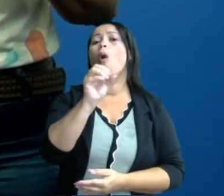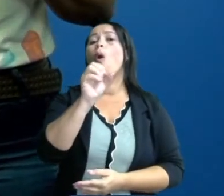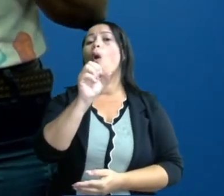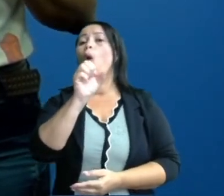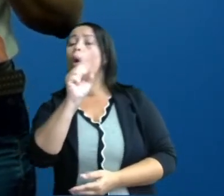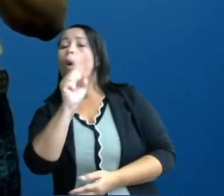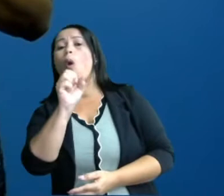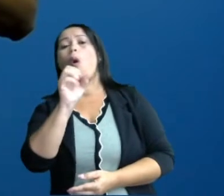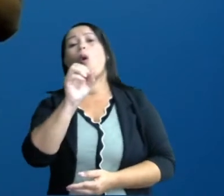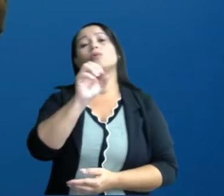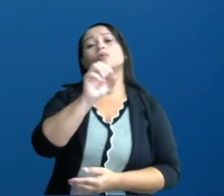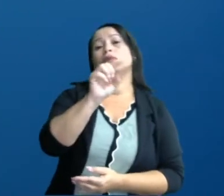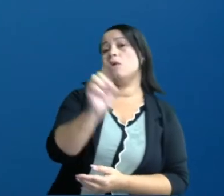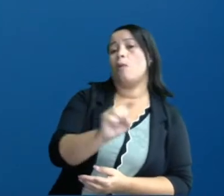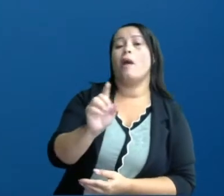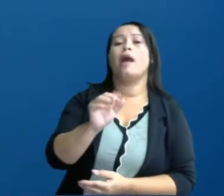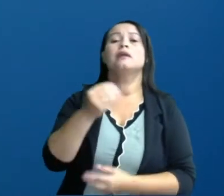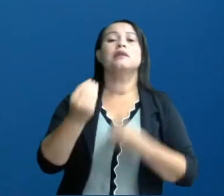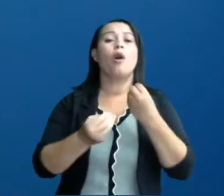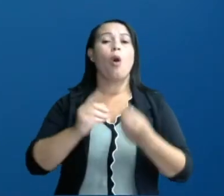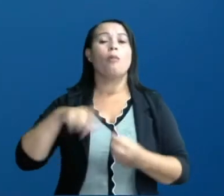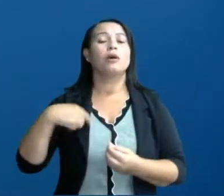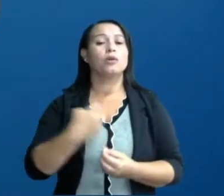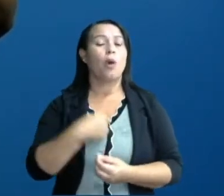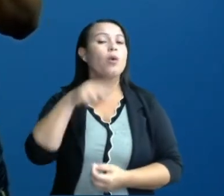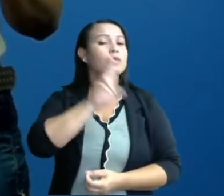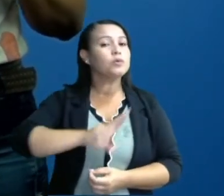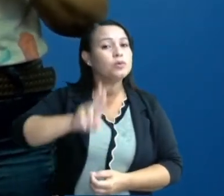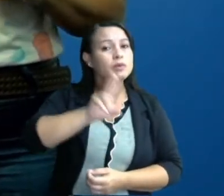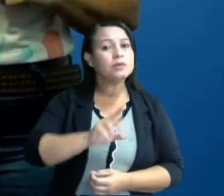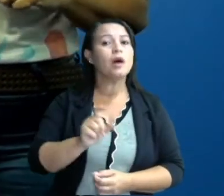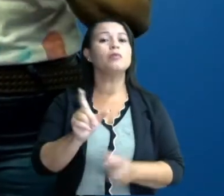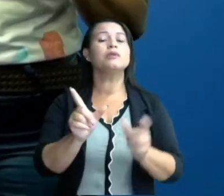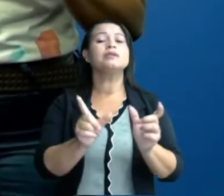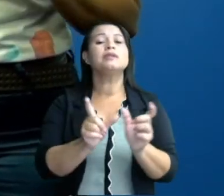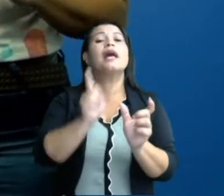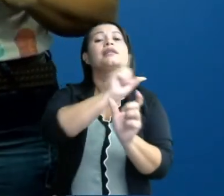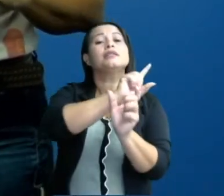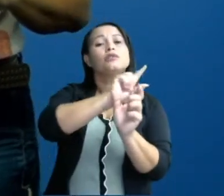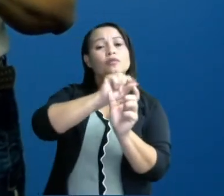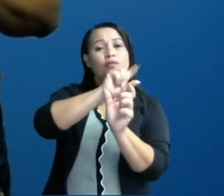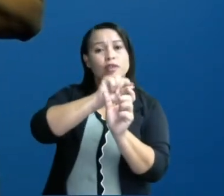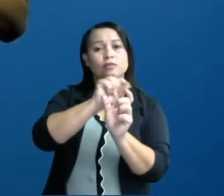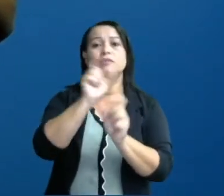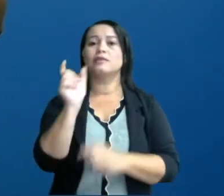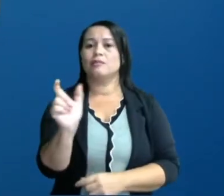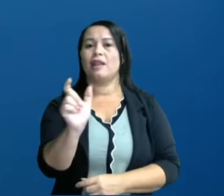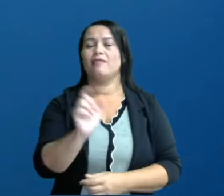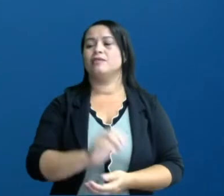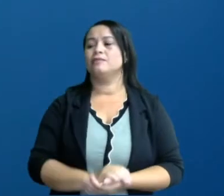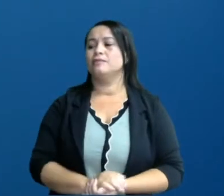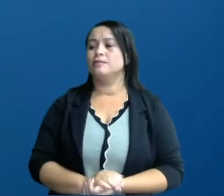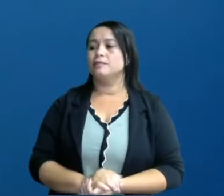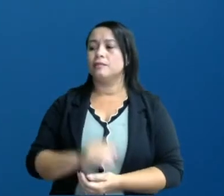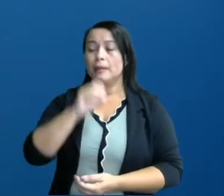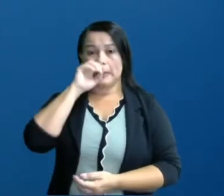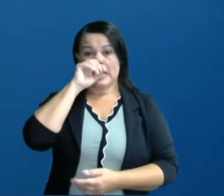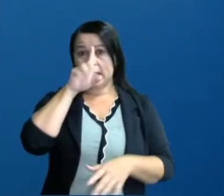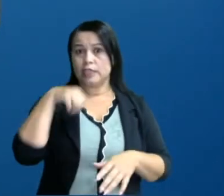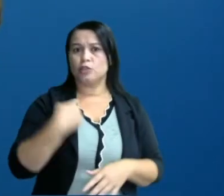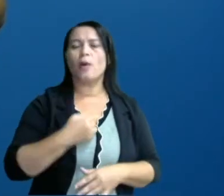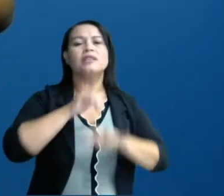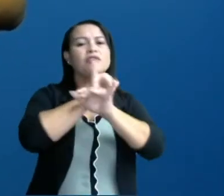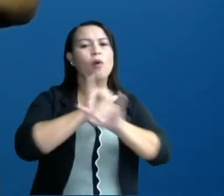se é com S. Então, como é que a gente usa esses sufixos nas palavras? E as